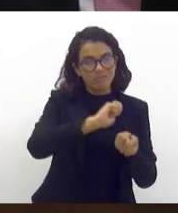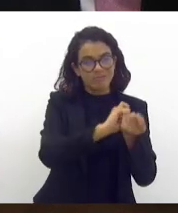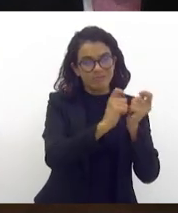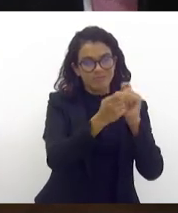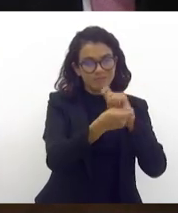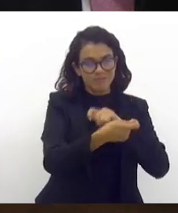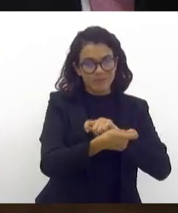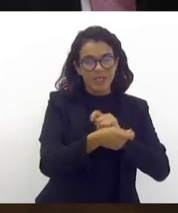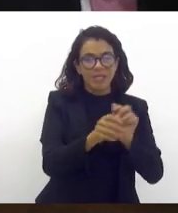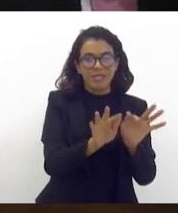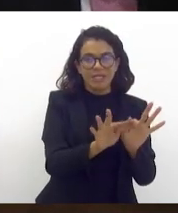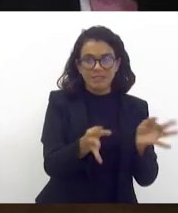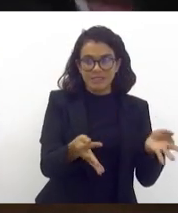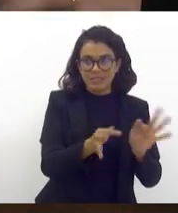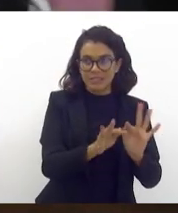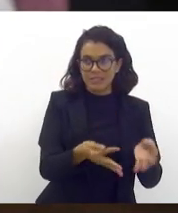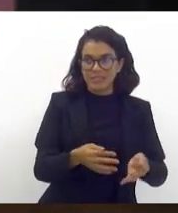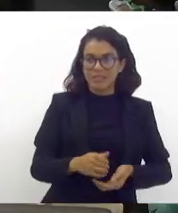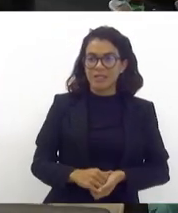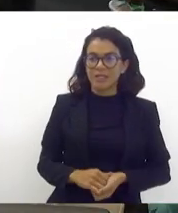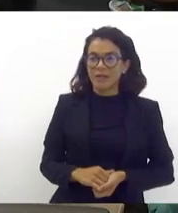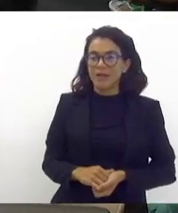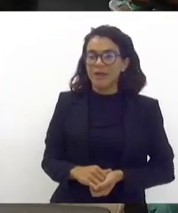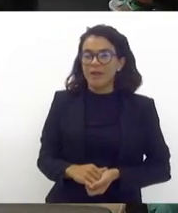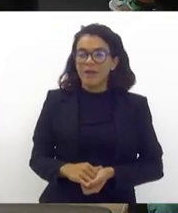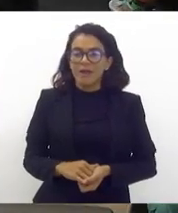transformação e indicação simples.